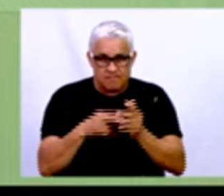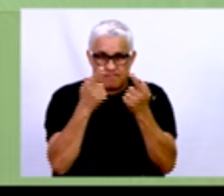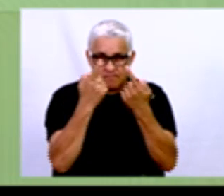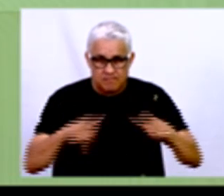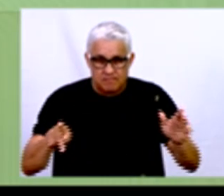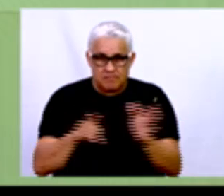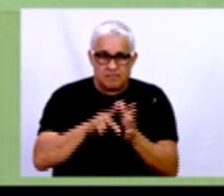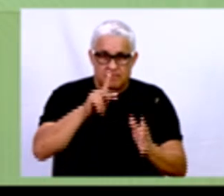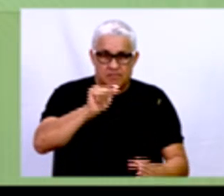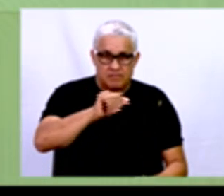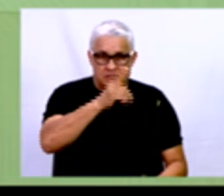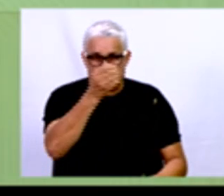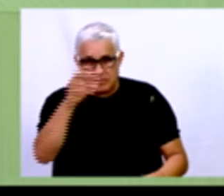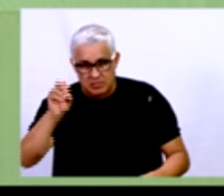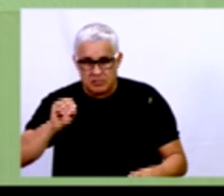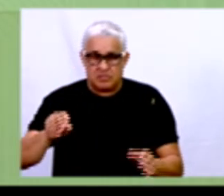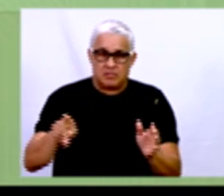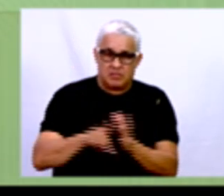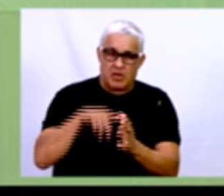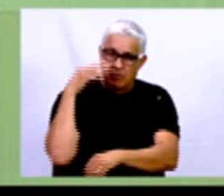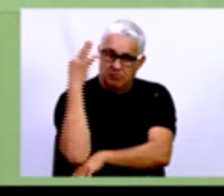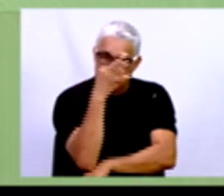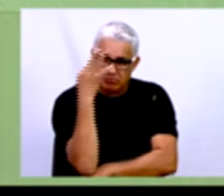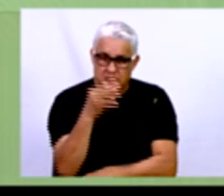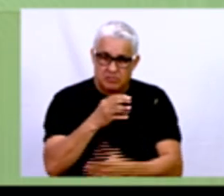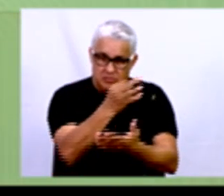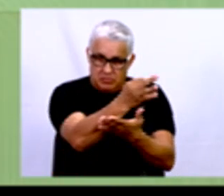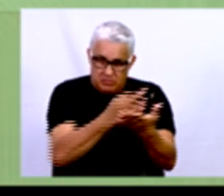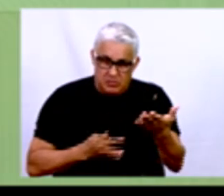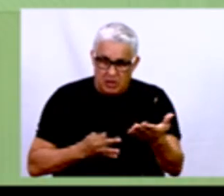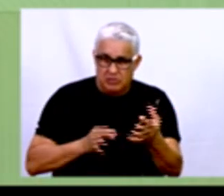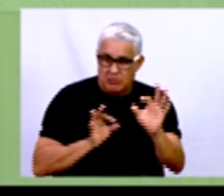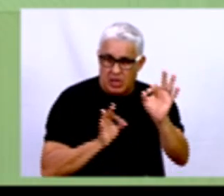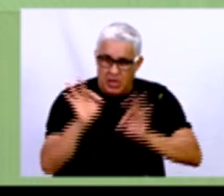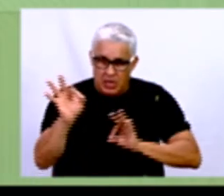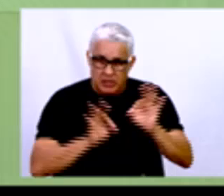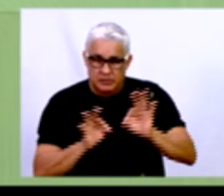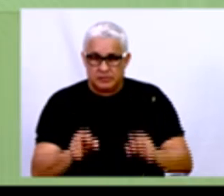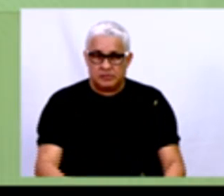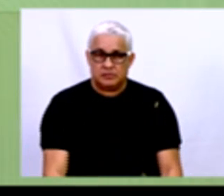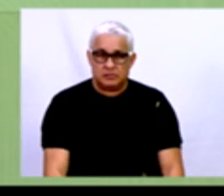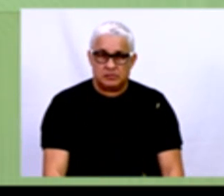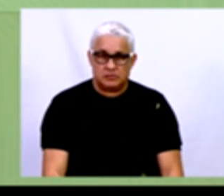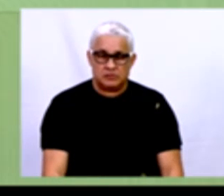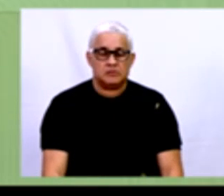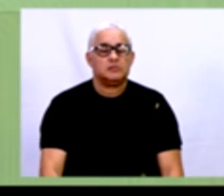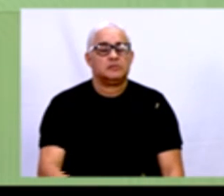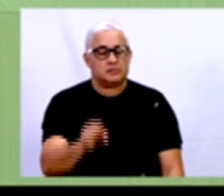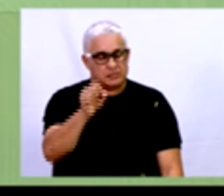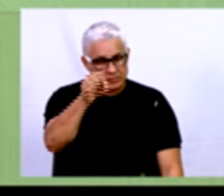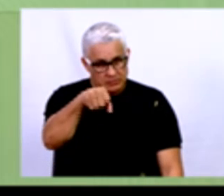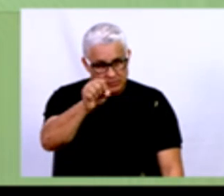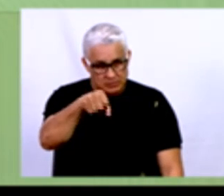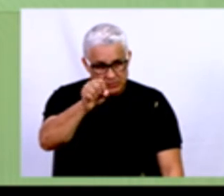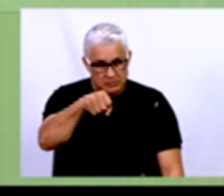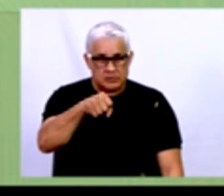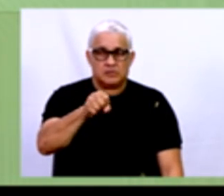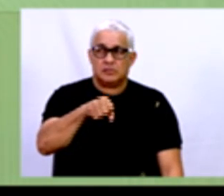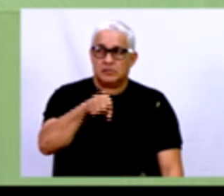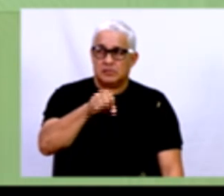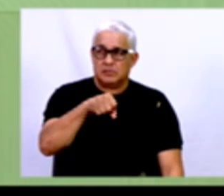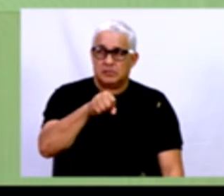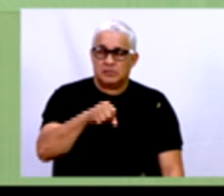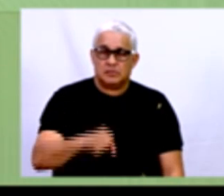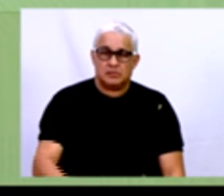pelo padrão culto, dela resultando um texto mais bem elaborado? Com certeza, nós temos